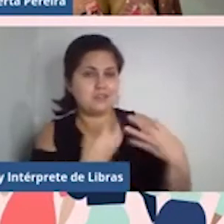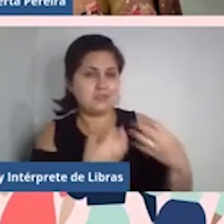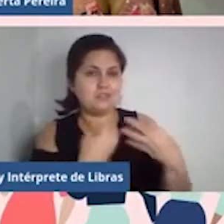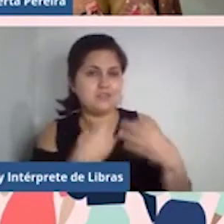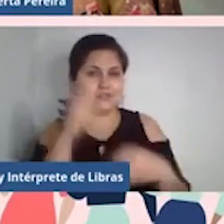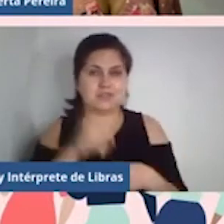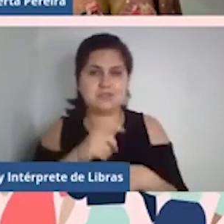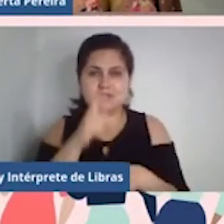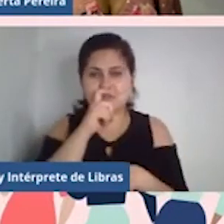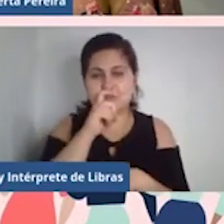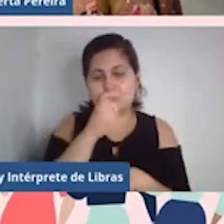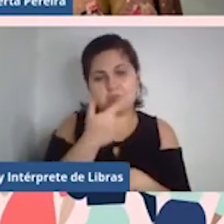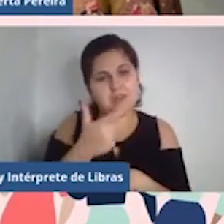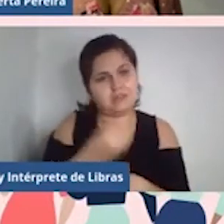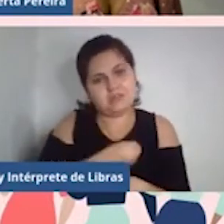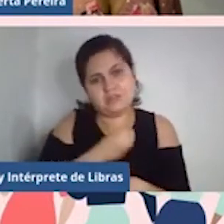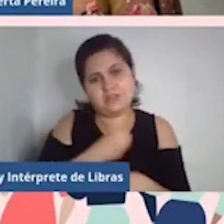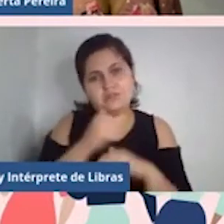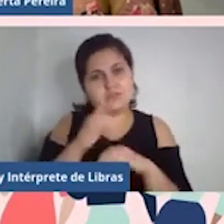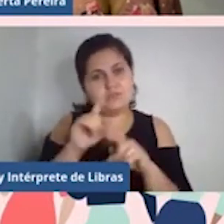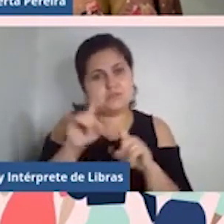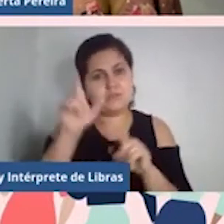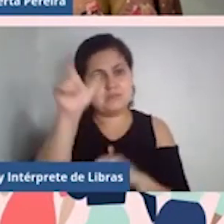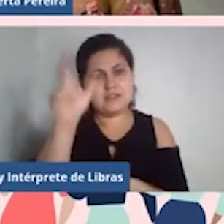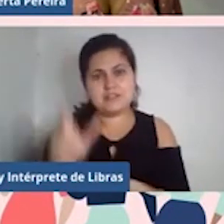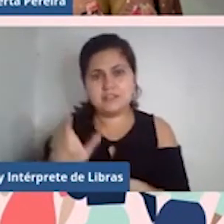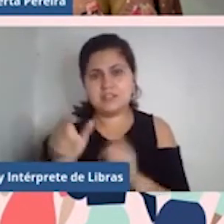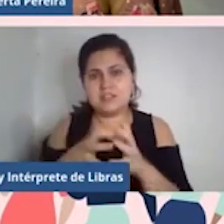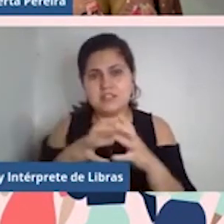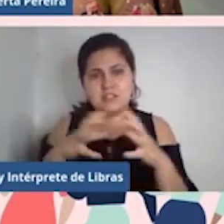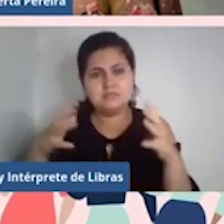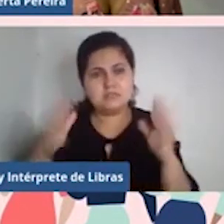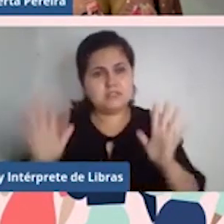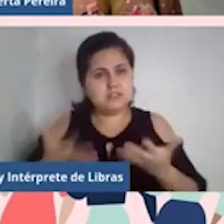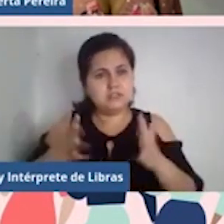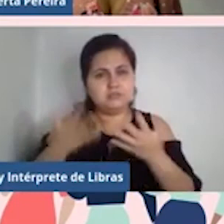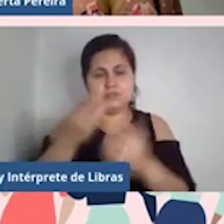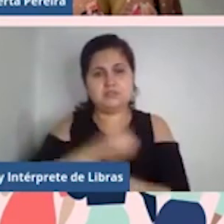pai não está mais aqui, mas ele é o grande inspirador na minha vida.